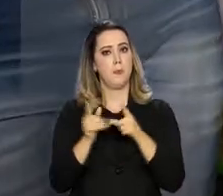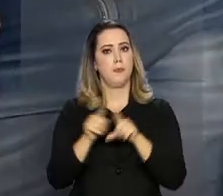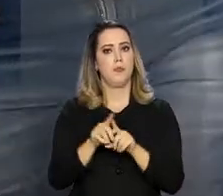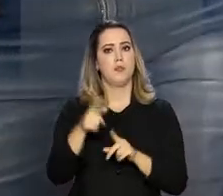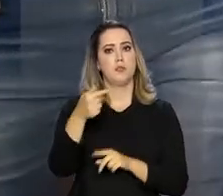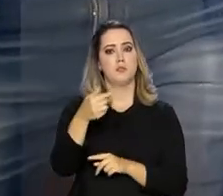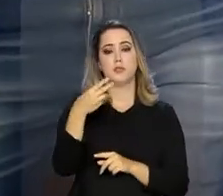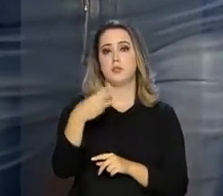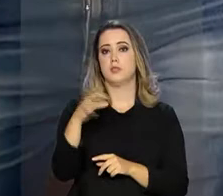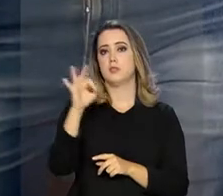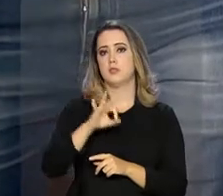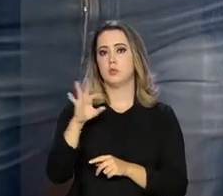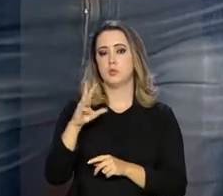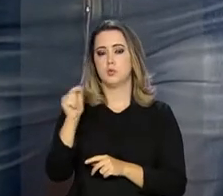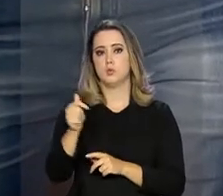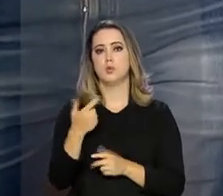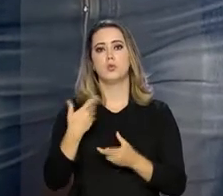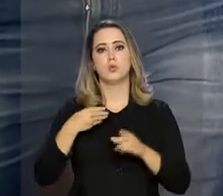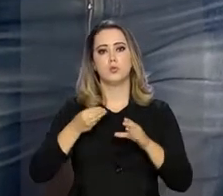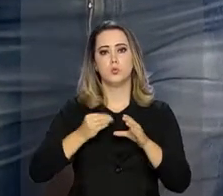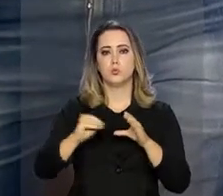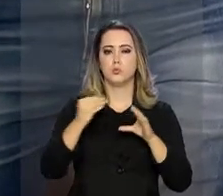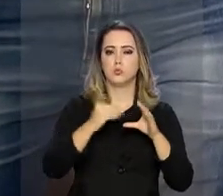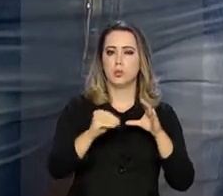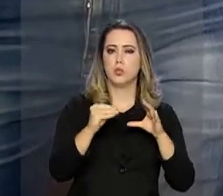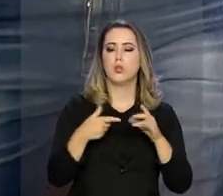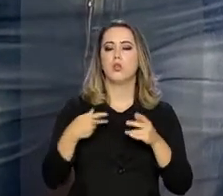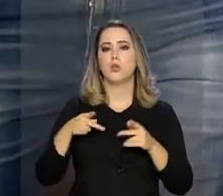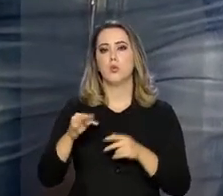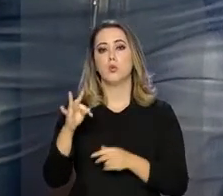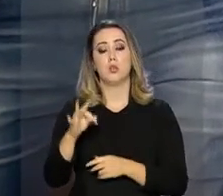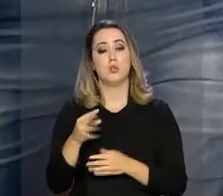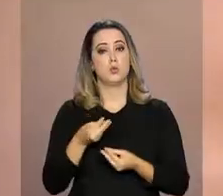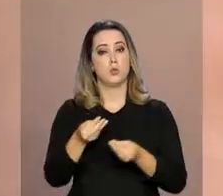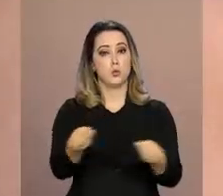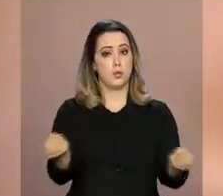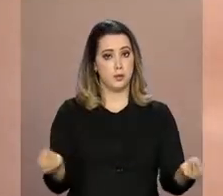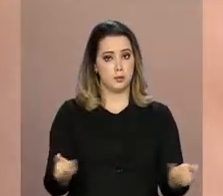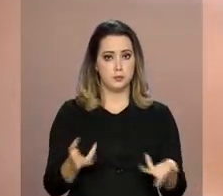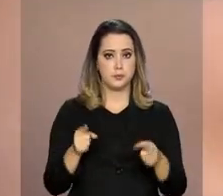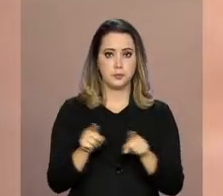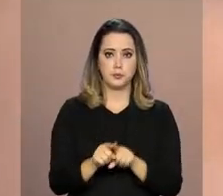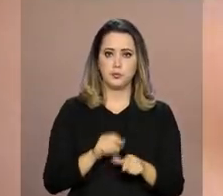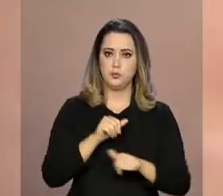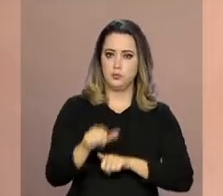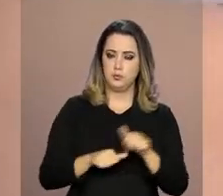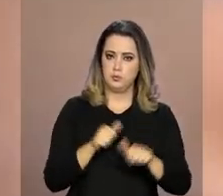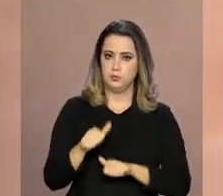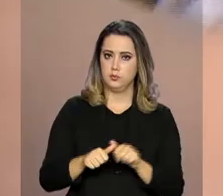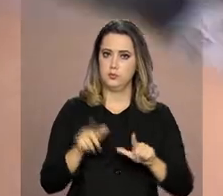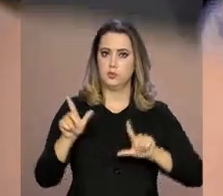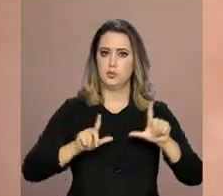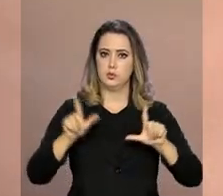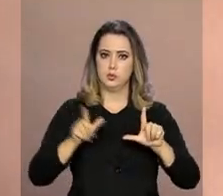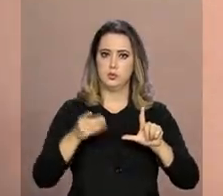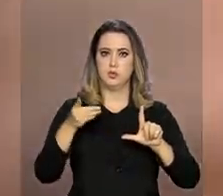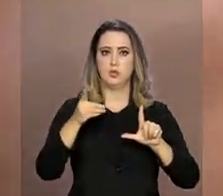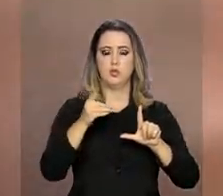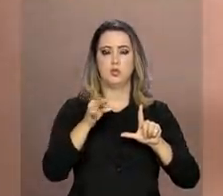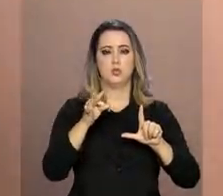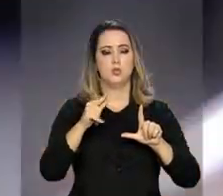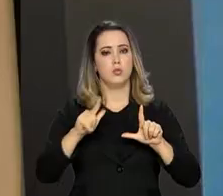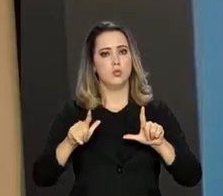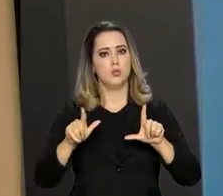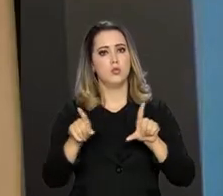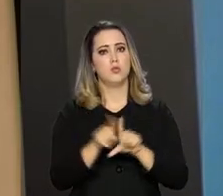do total de equipamentos que deverá ser entregue à transição para o sistema de tv digital em belo horizonte e outras cidades